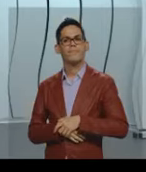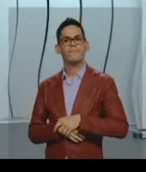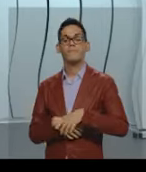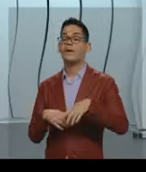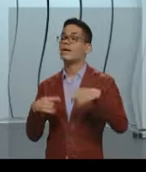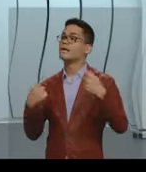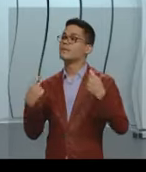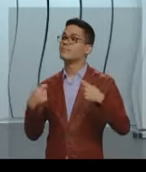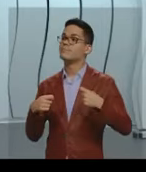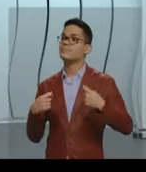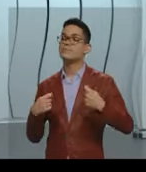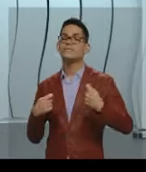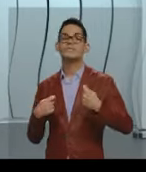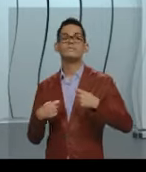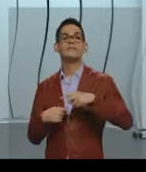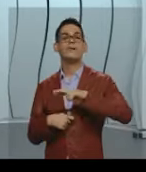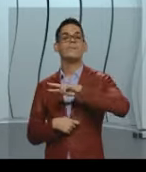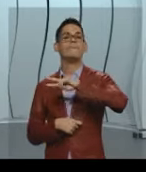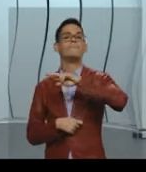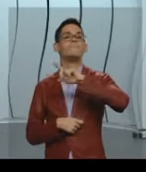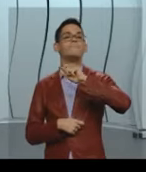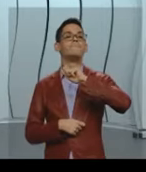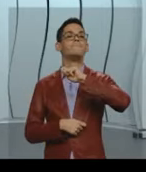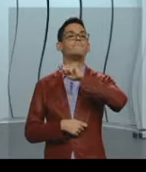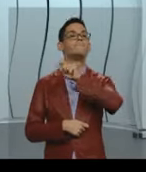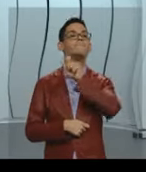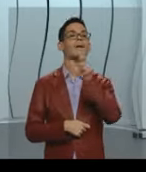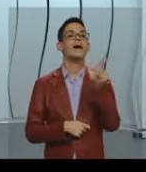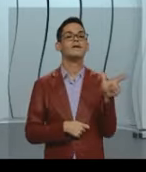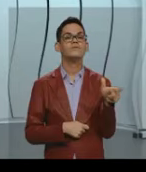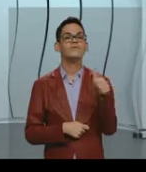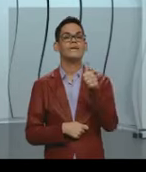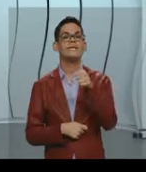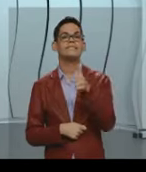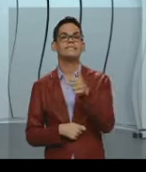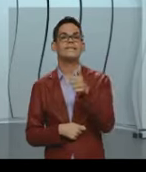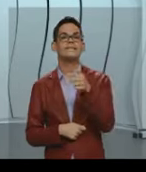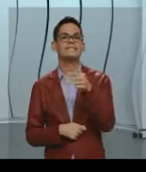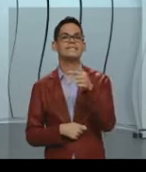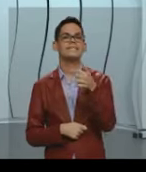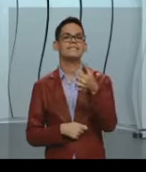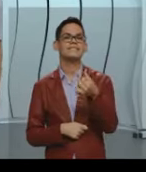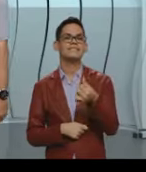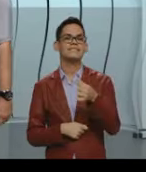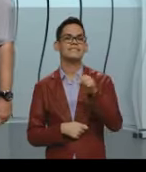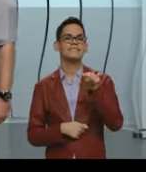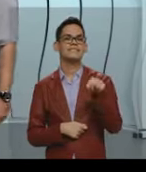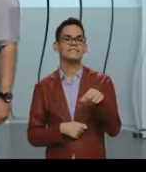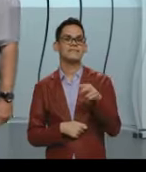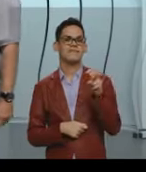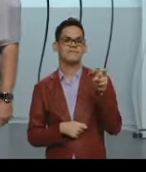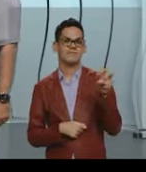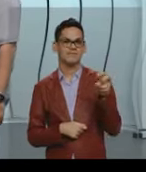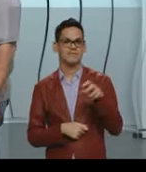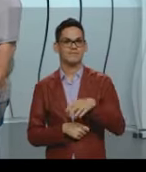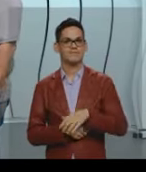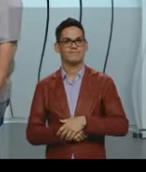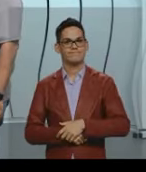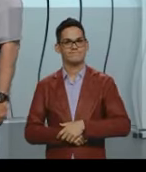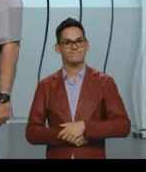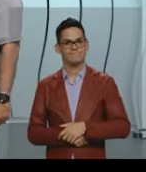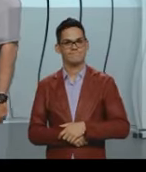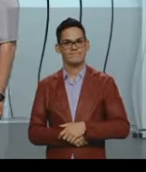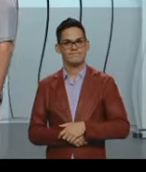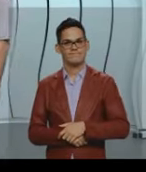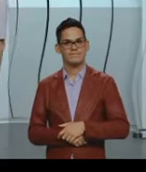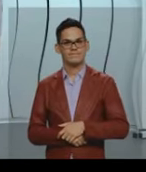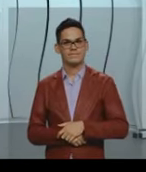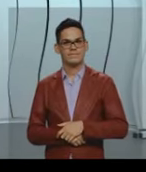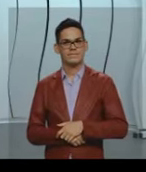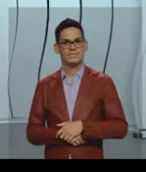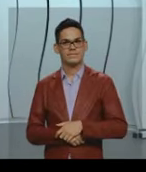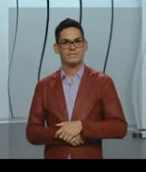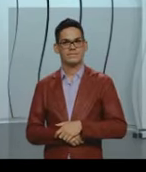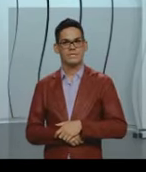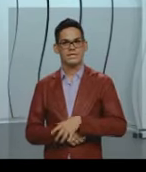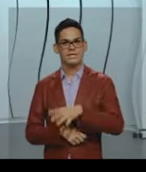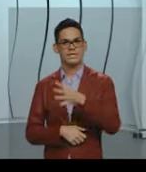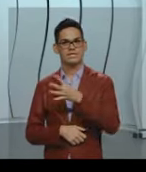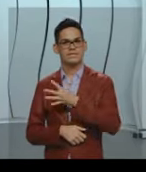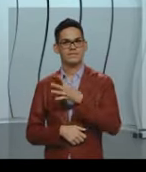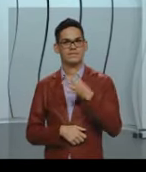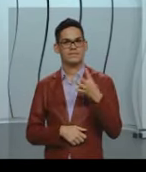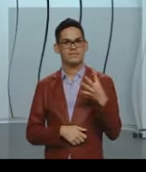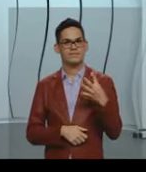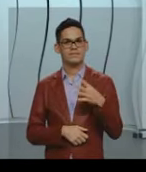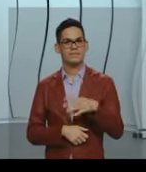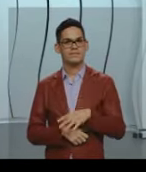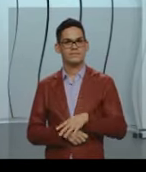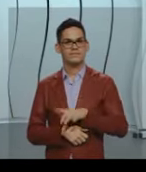ser maior ou igual a 76,5, que é o produto de 9 vezes 8,5. Esse